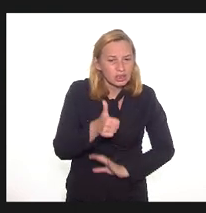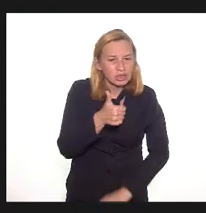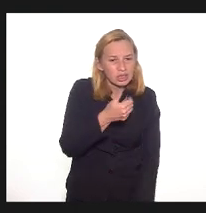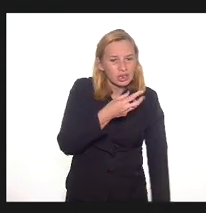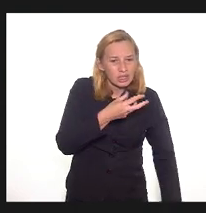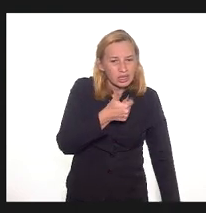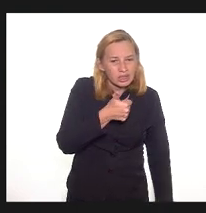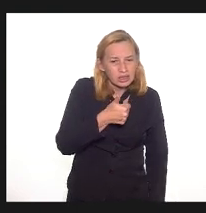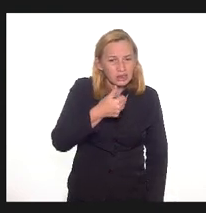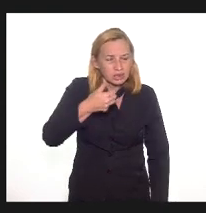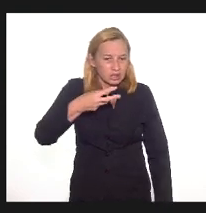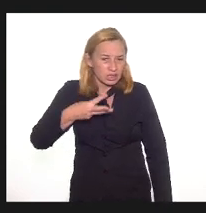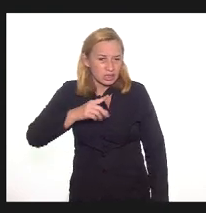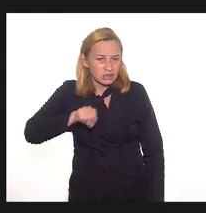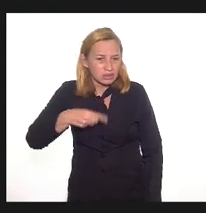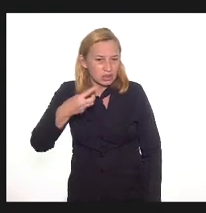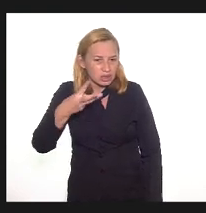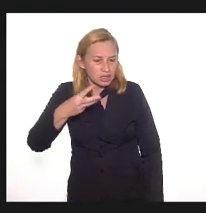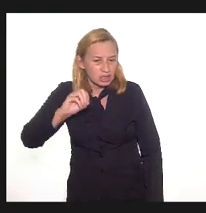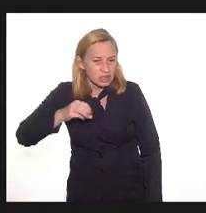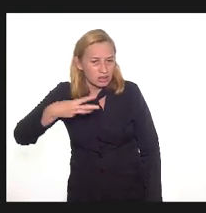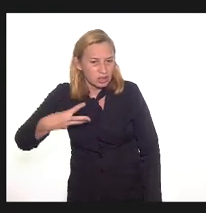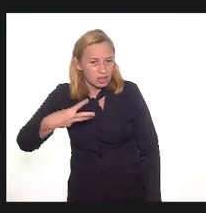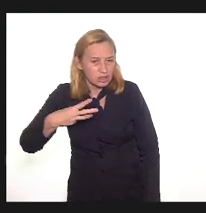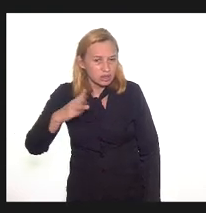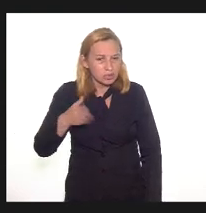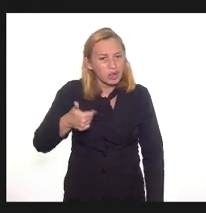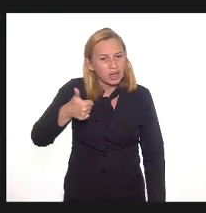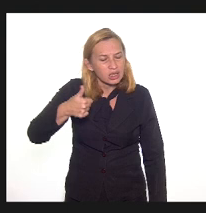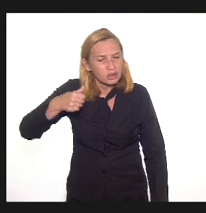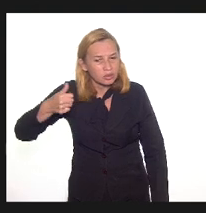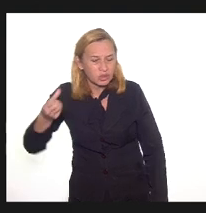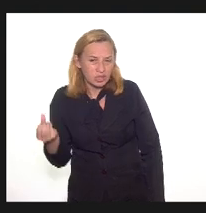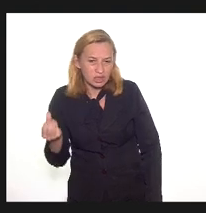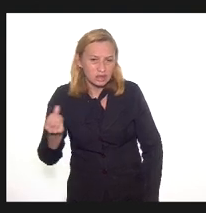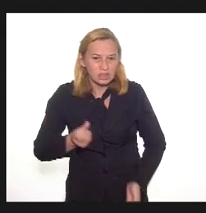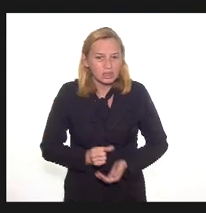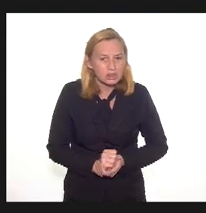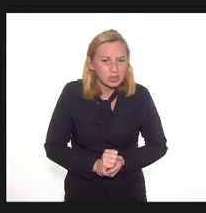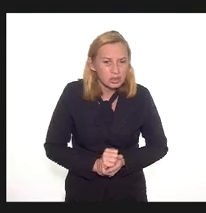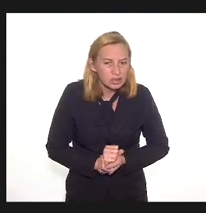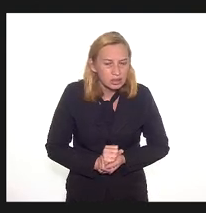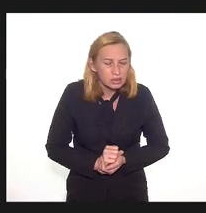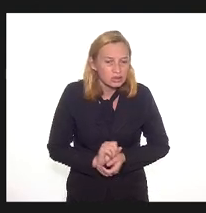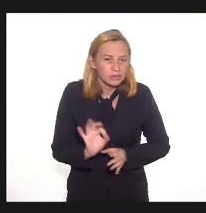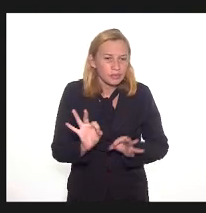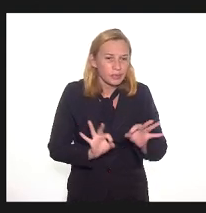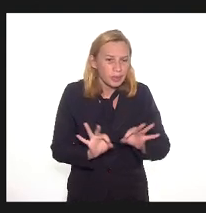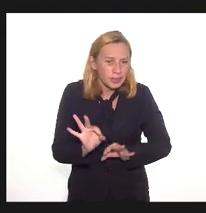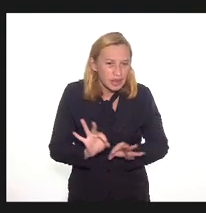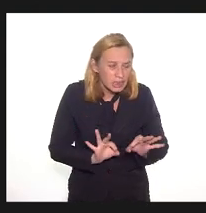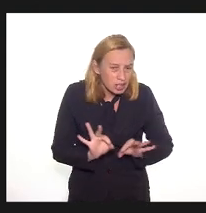que estabelece que a gente não pode gerar uma reserva de mercado ou uma organização